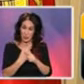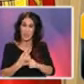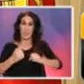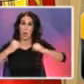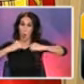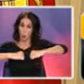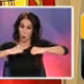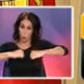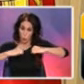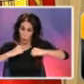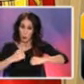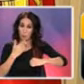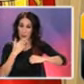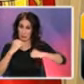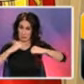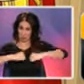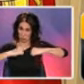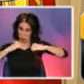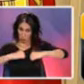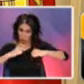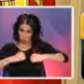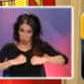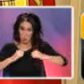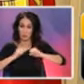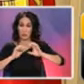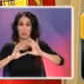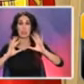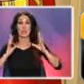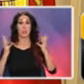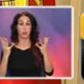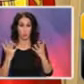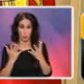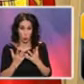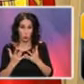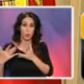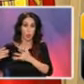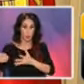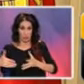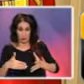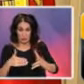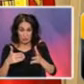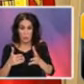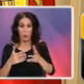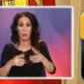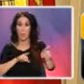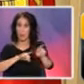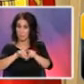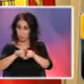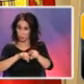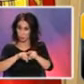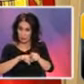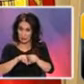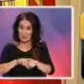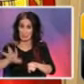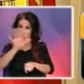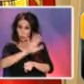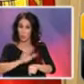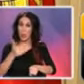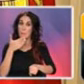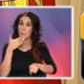entendimento alargado em torno das grandes linhas orientadoras da política nacional.